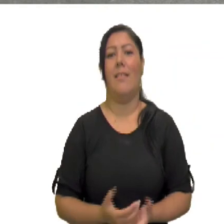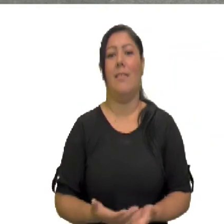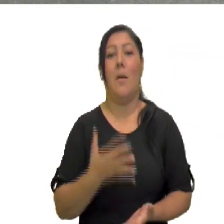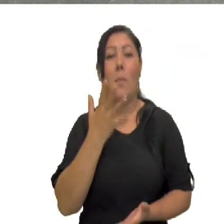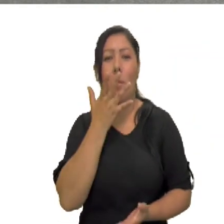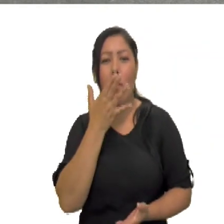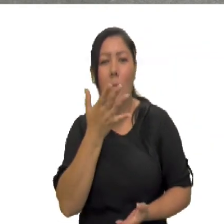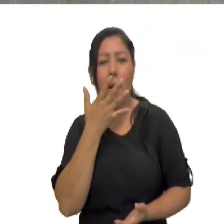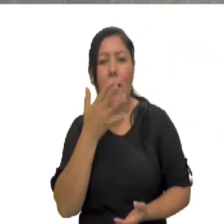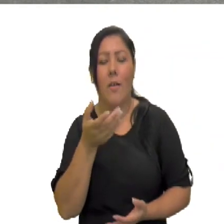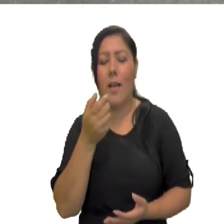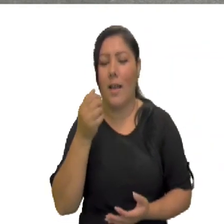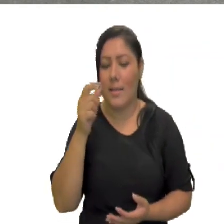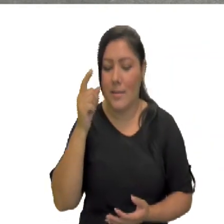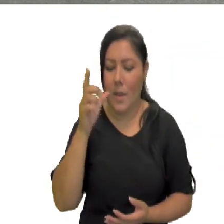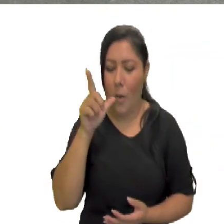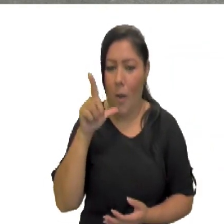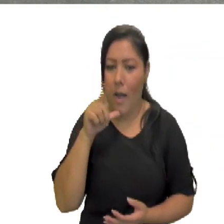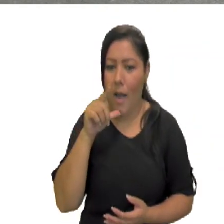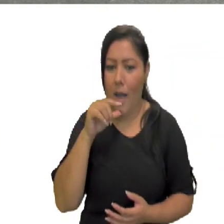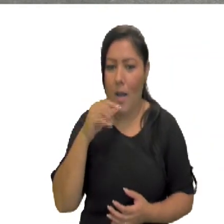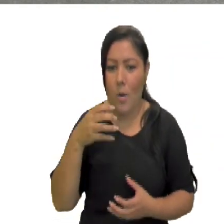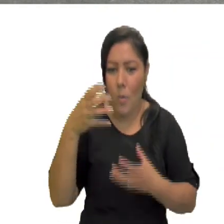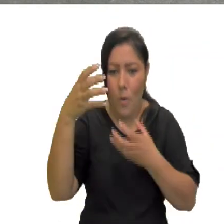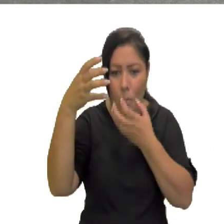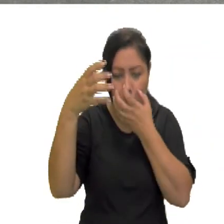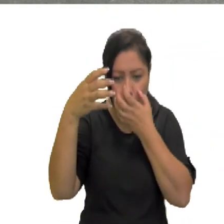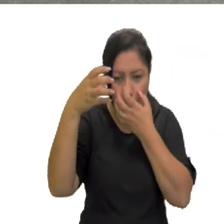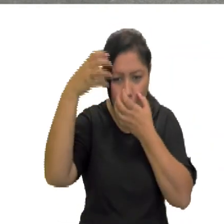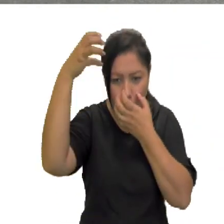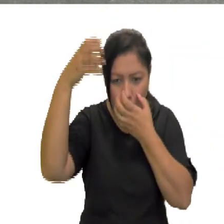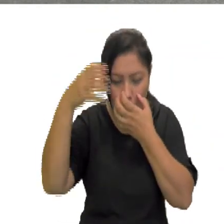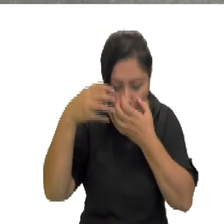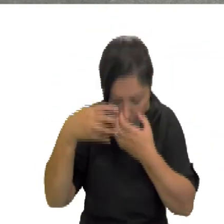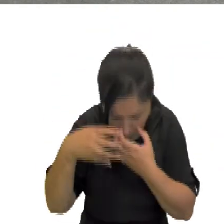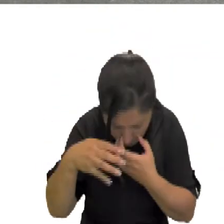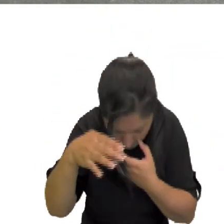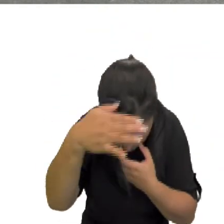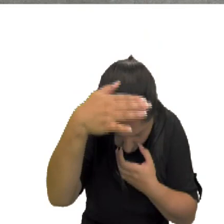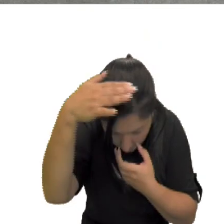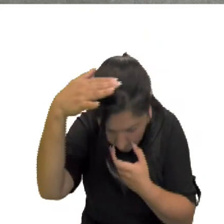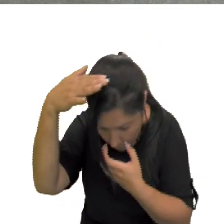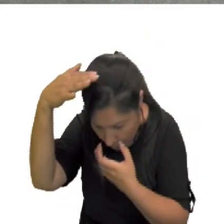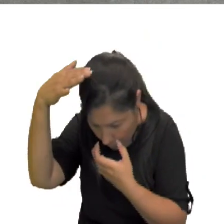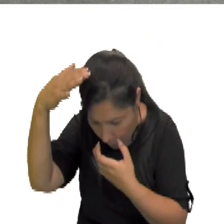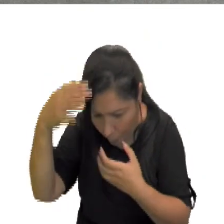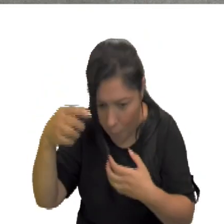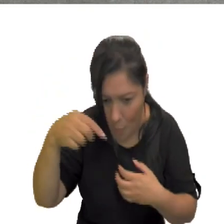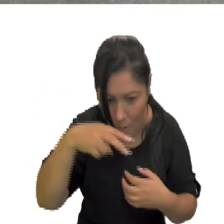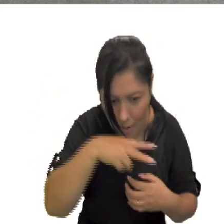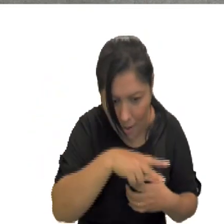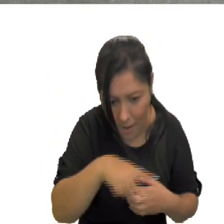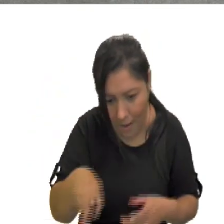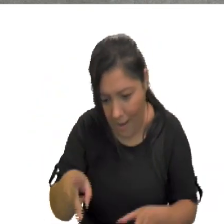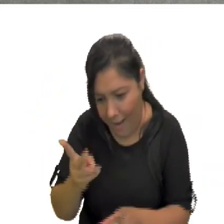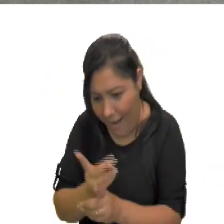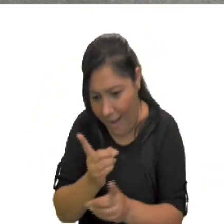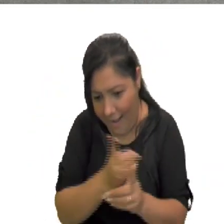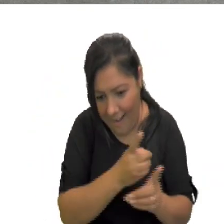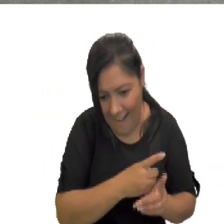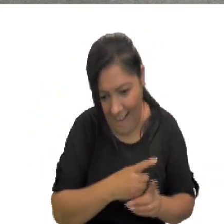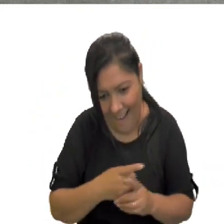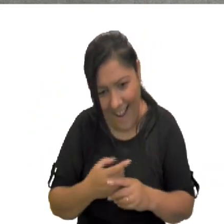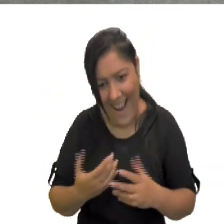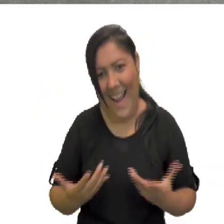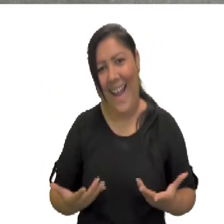coloração do fundo do mar. Bom, a nossa bibliografia, ela vai trazer